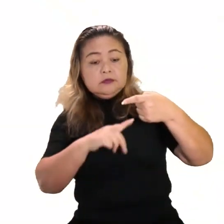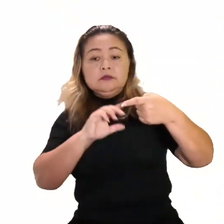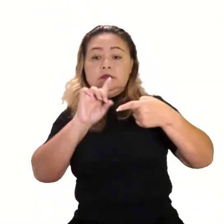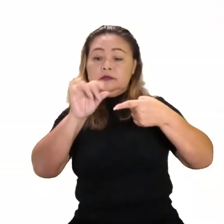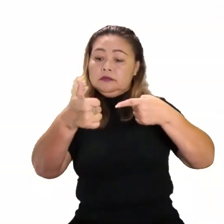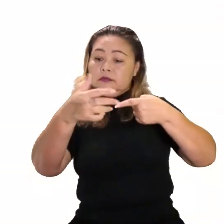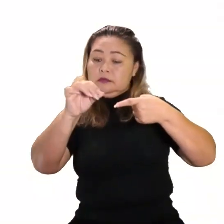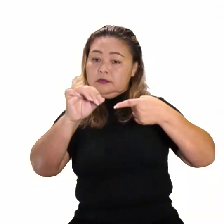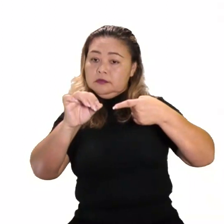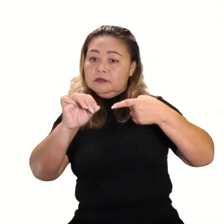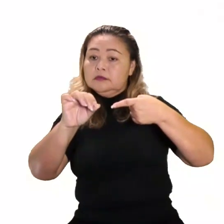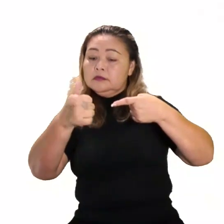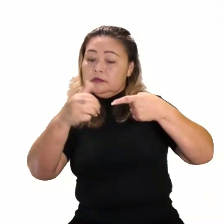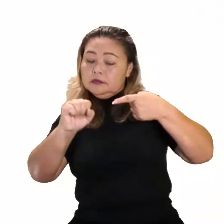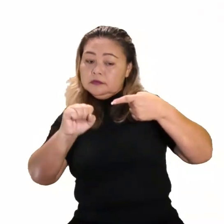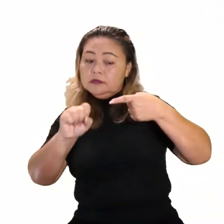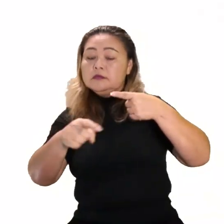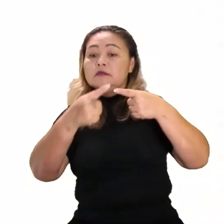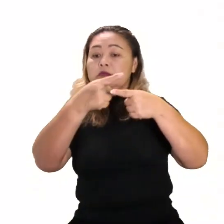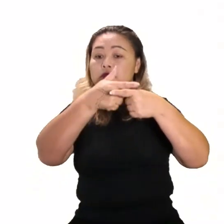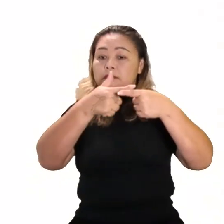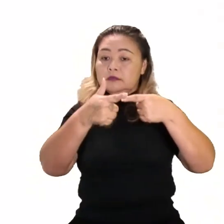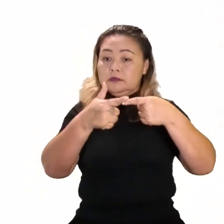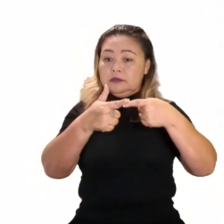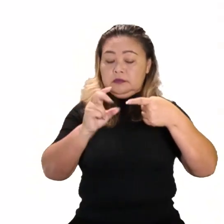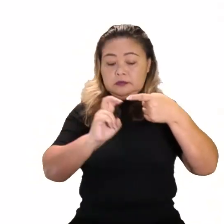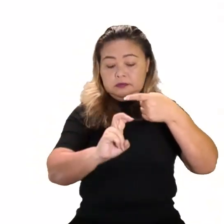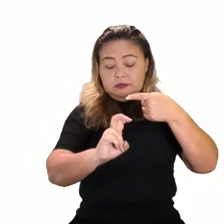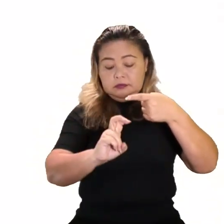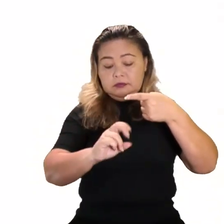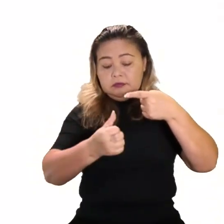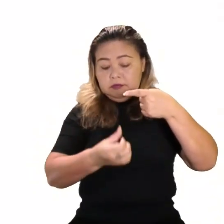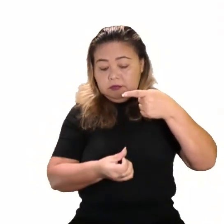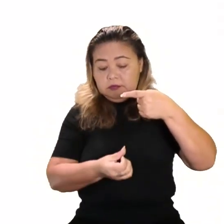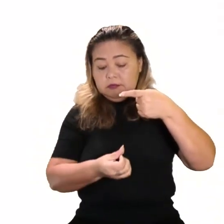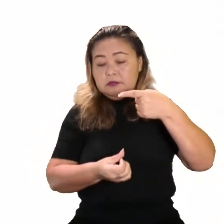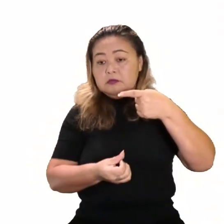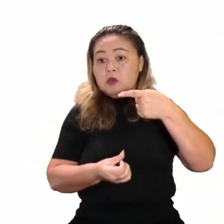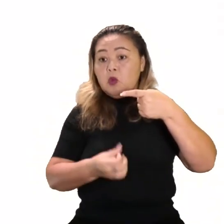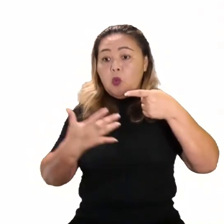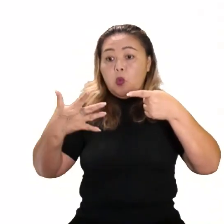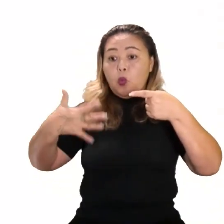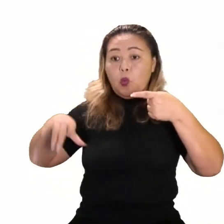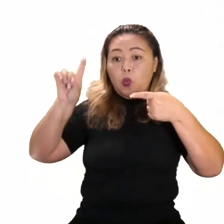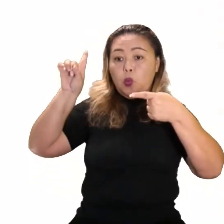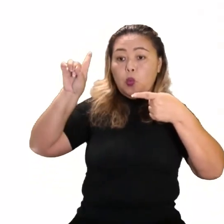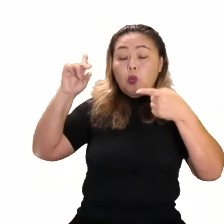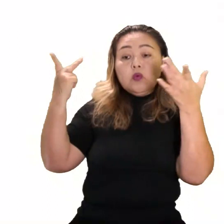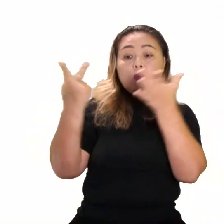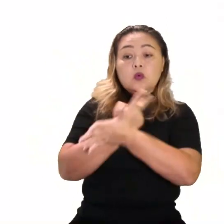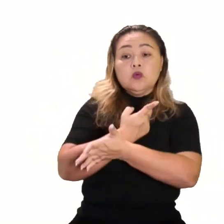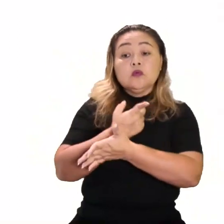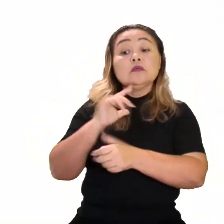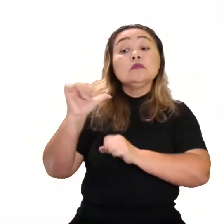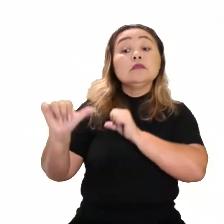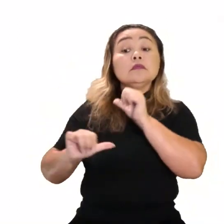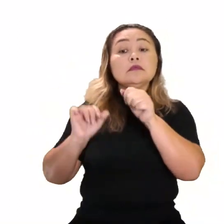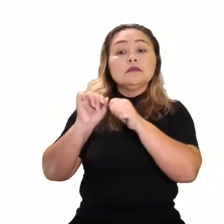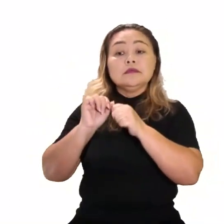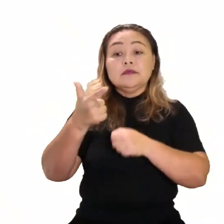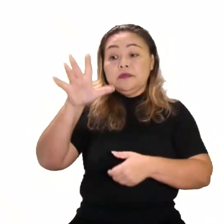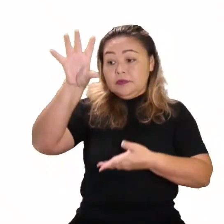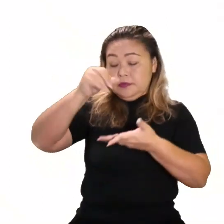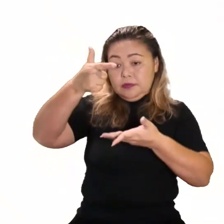tenho 10/18 dividido por 5/6. Uou! Quando isso acontece, o que eu faço?